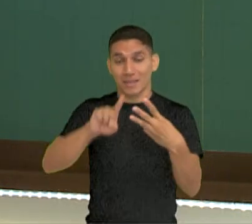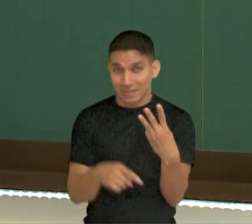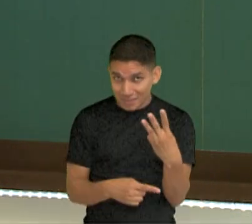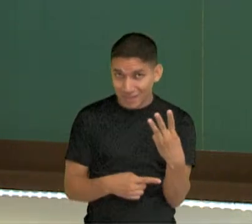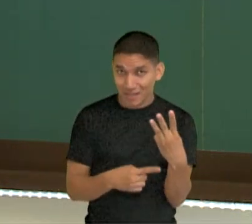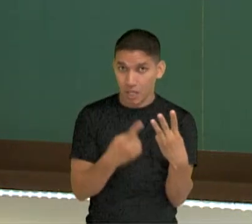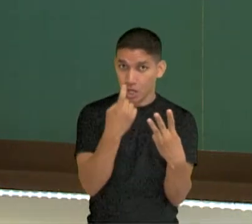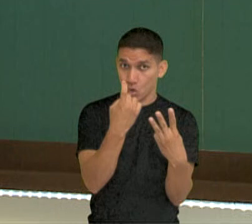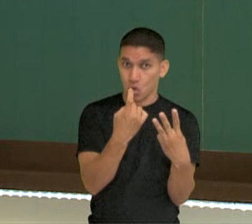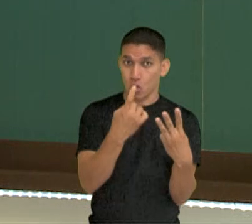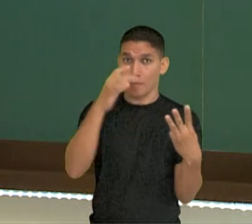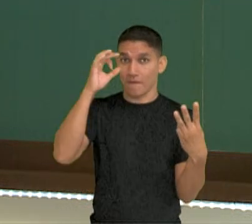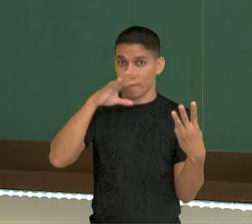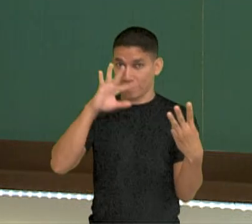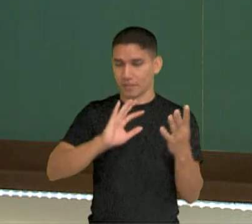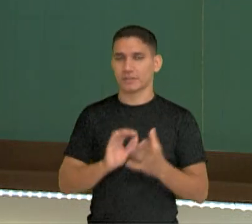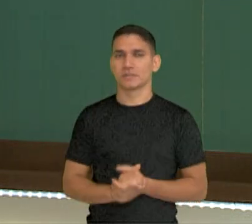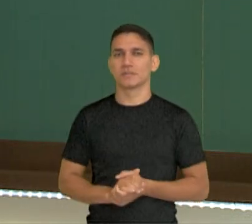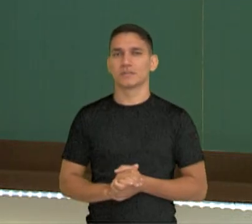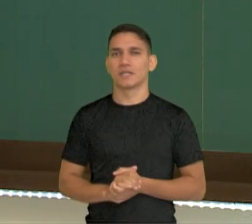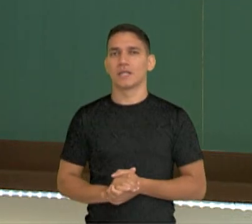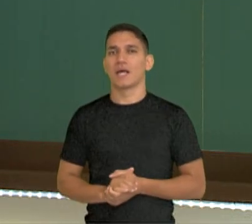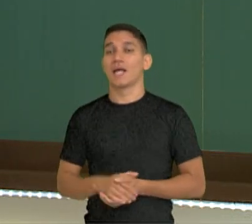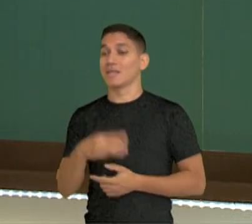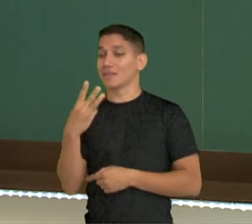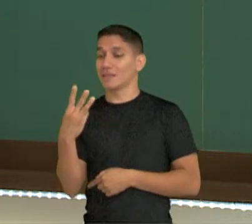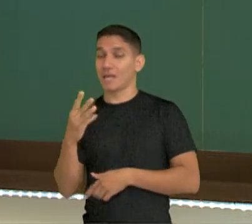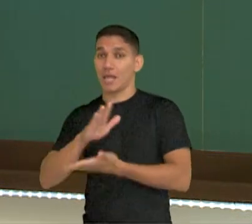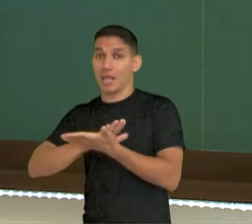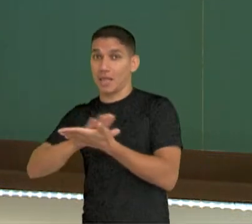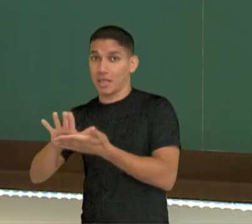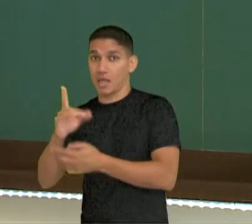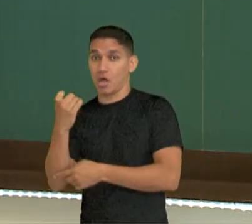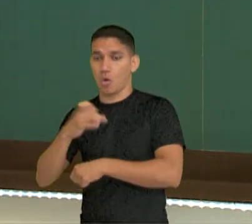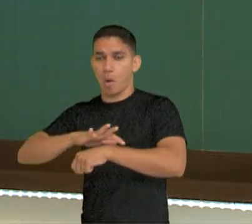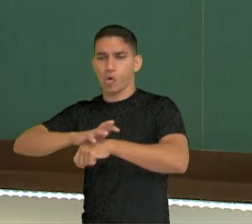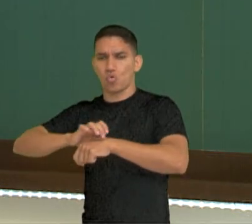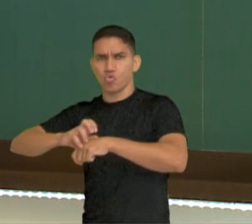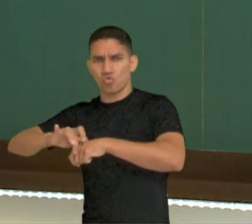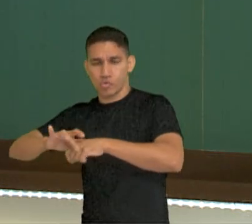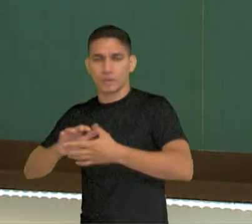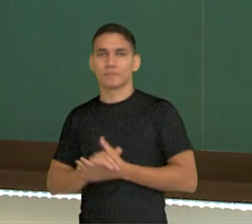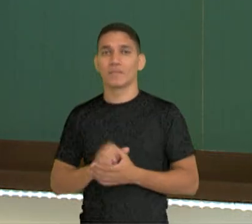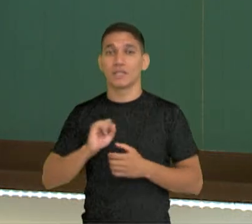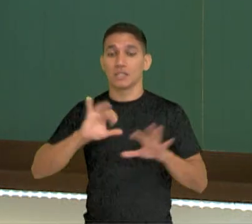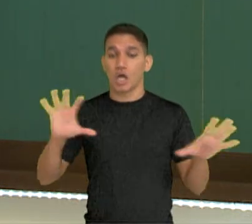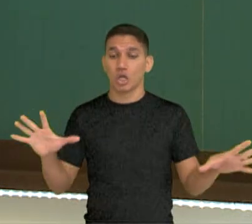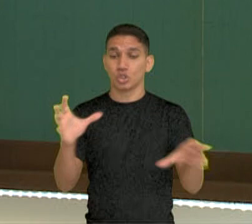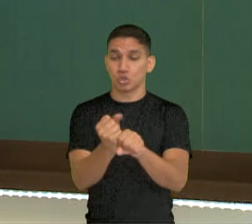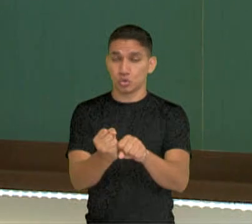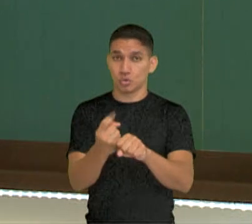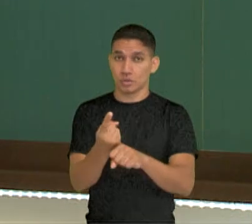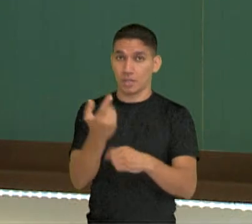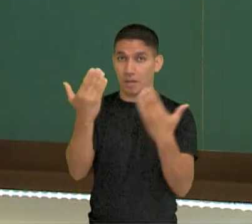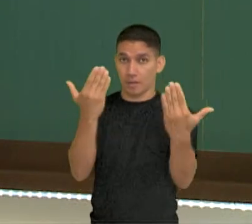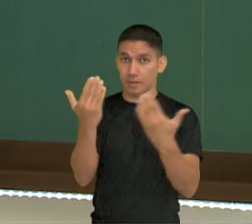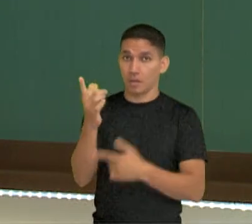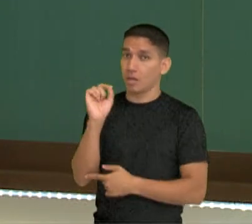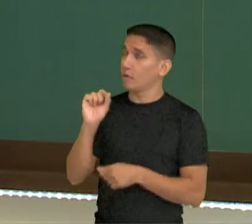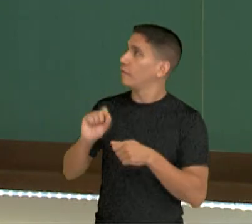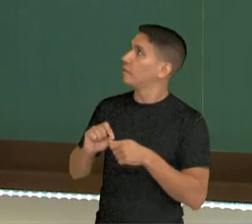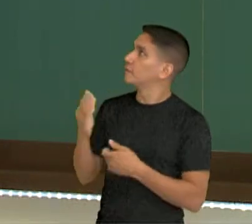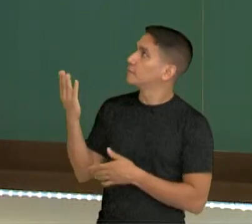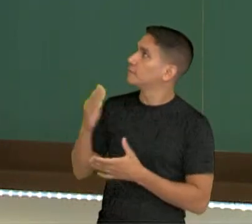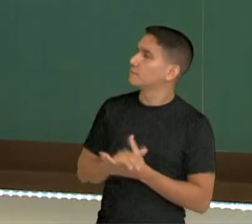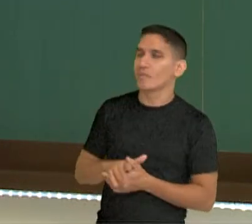uma verde, 3 ervilhas lisas para uma rugosa. Se eu juntar essas proporções aqui agora, o que eu vou ter?